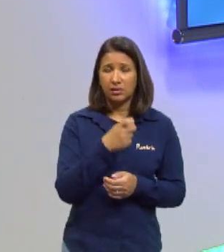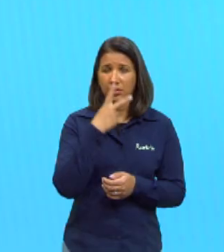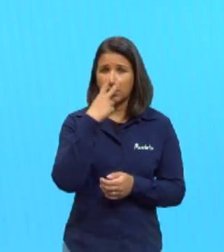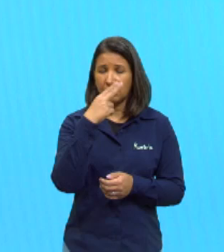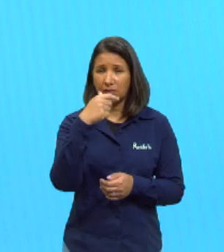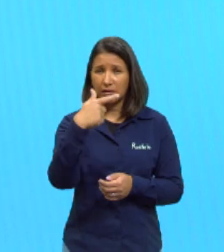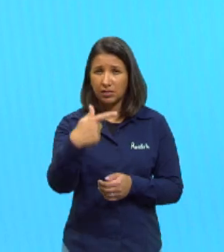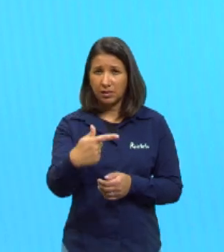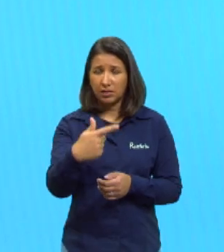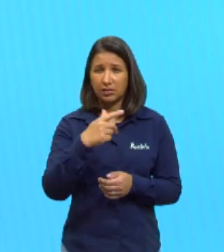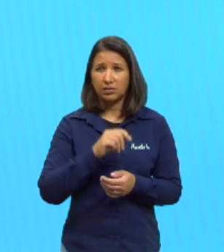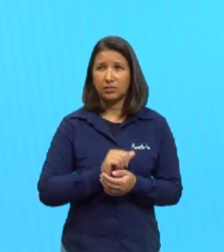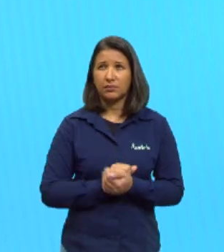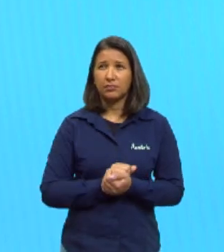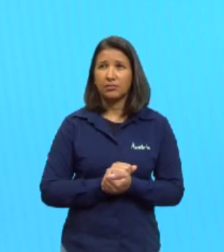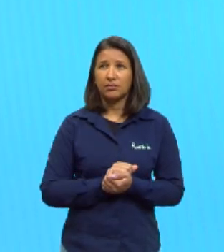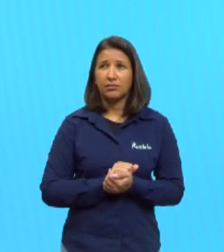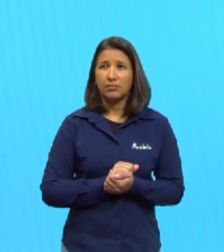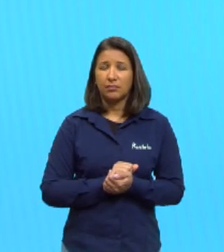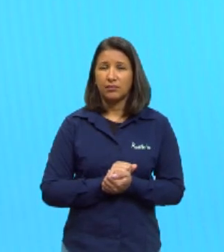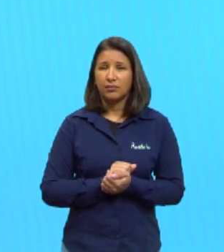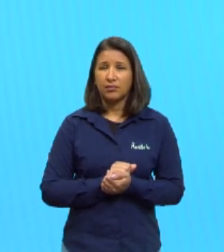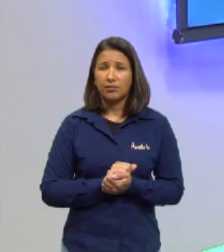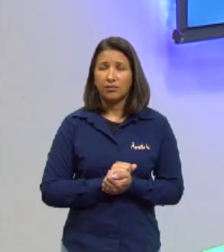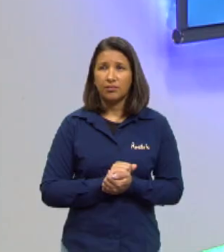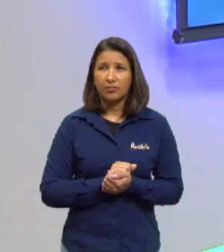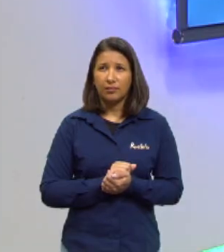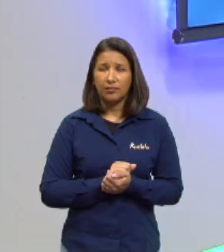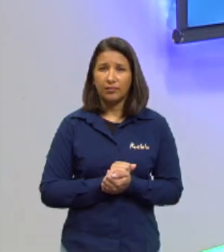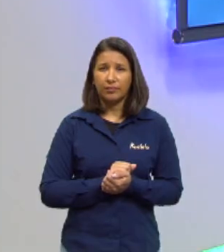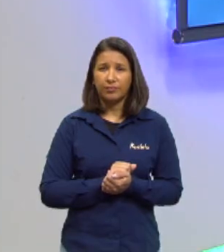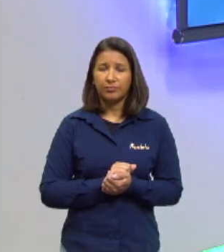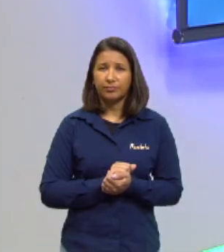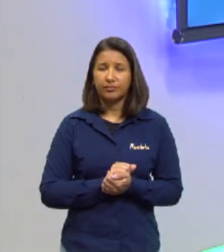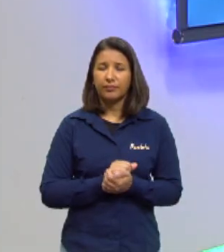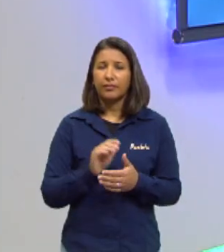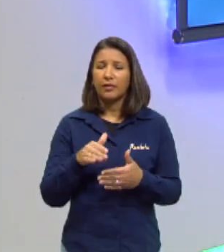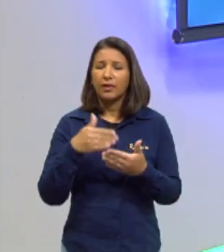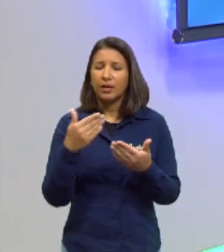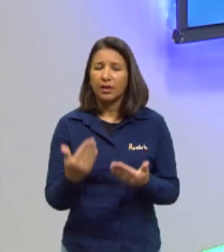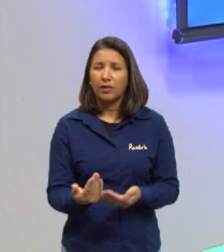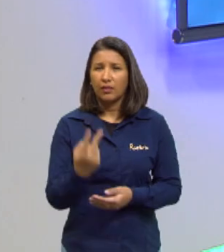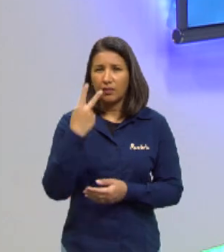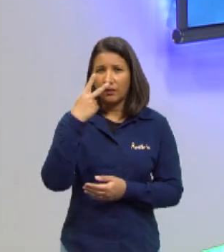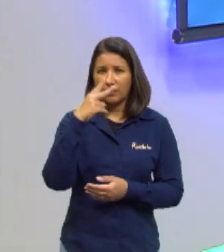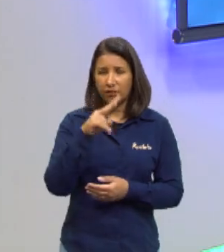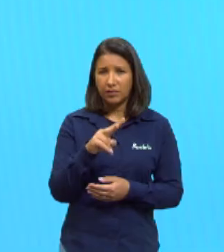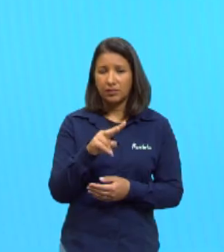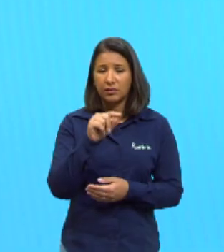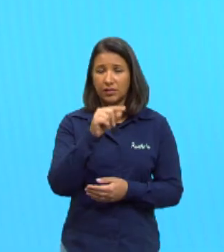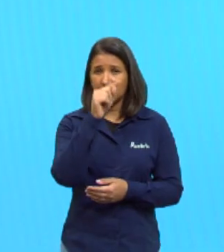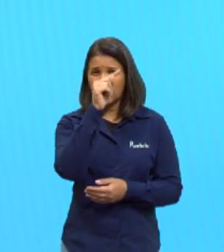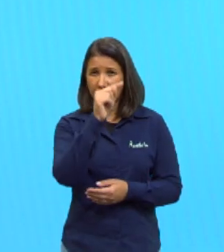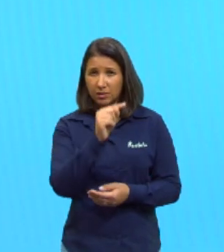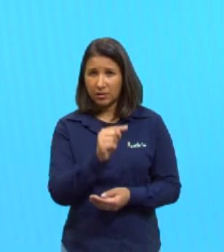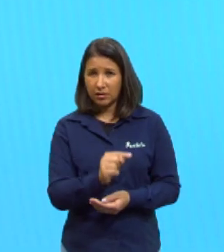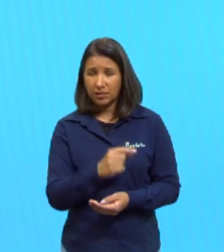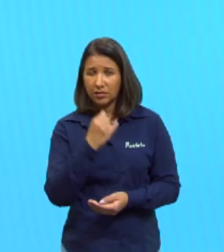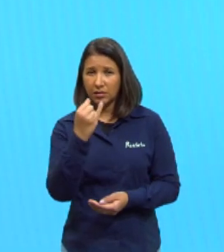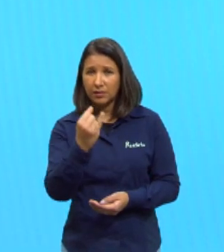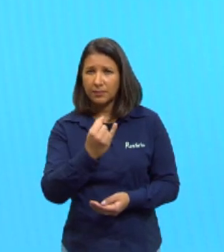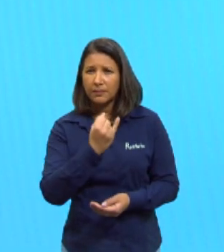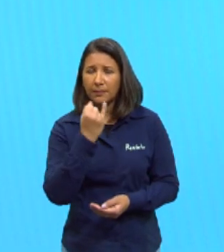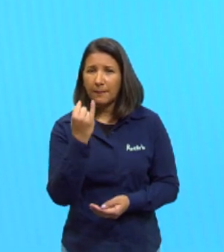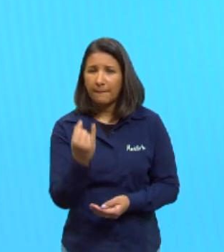a 7, certo? Então, verifico, essa etapa é muito